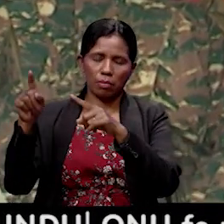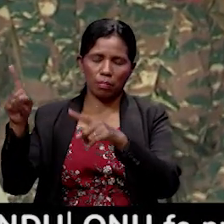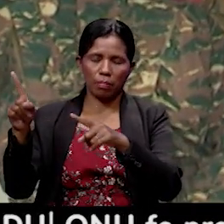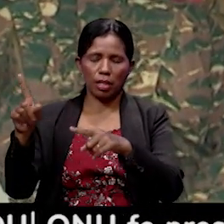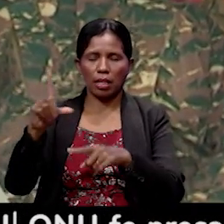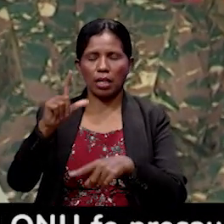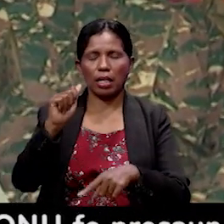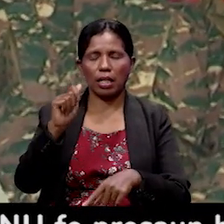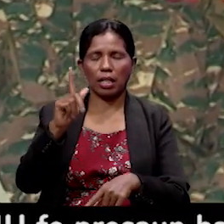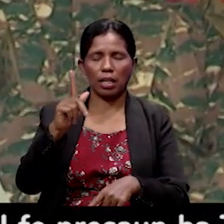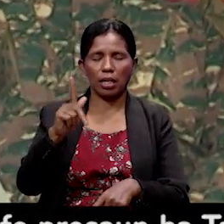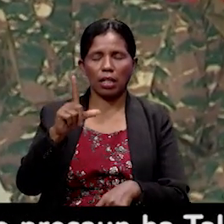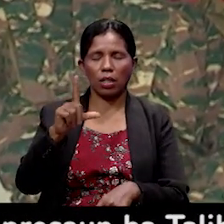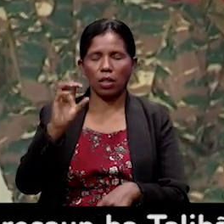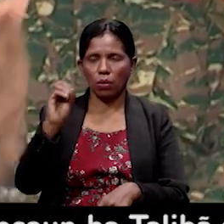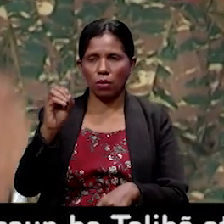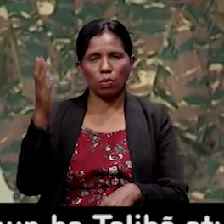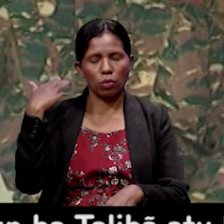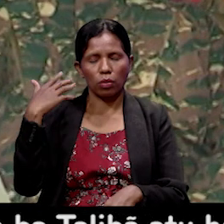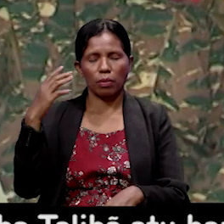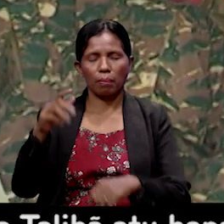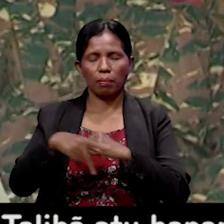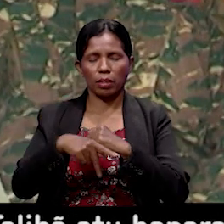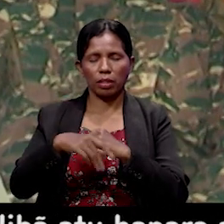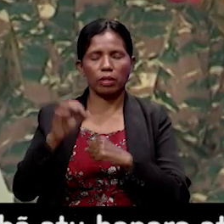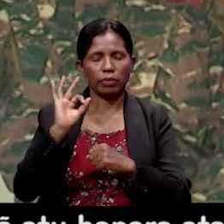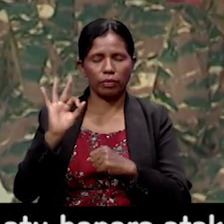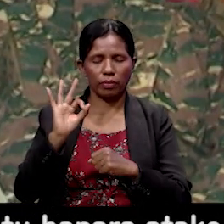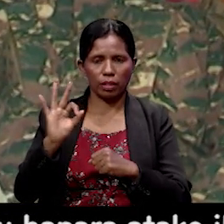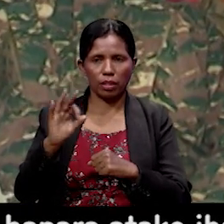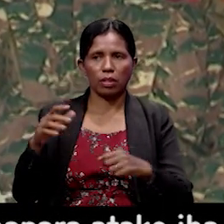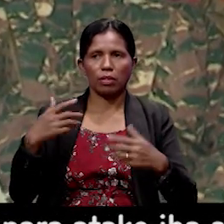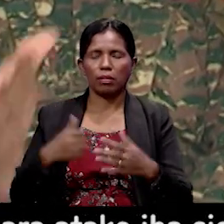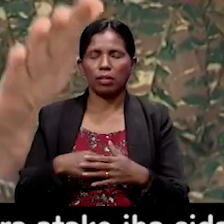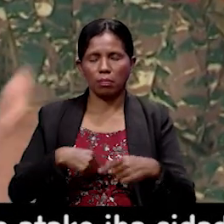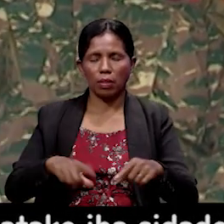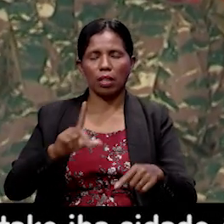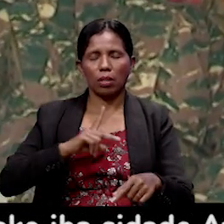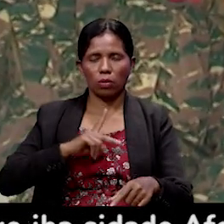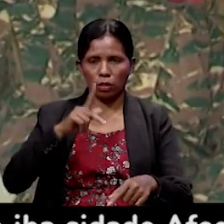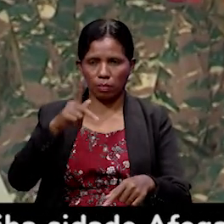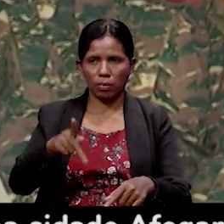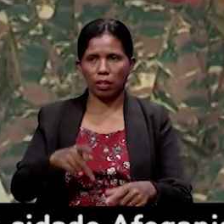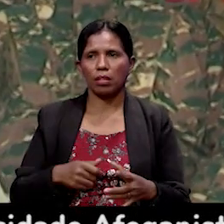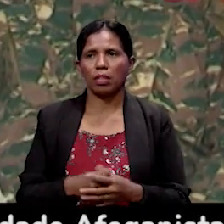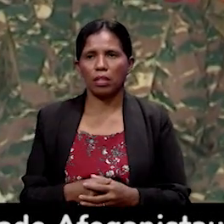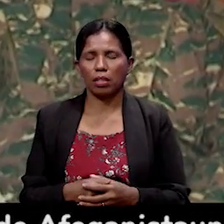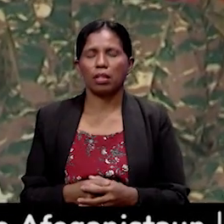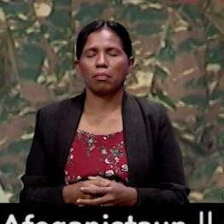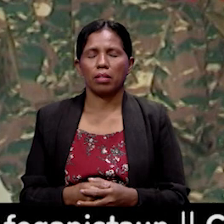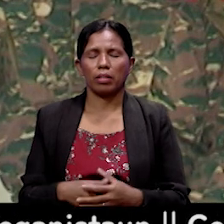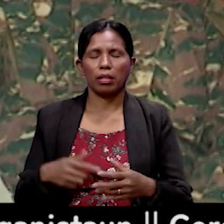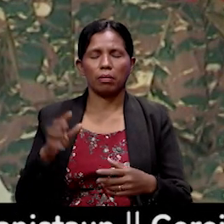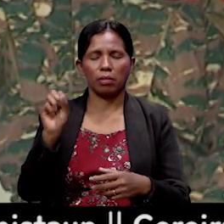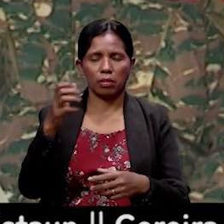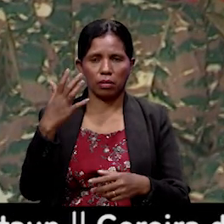uluk fertilin fertilin o malo ne ba, e depois a batobe ba ukau ba fali leomar, mos fertilin fertilin o malo ne ba, sanu resin lima,